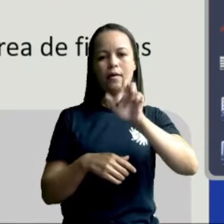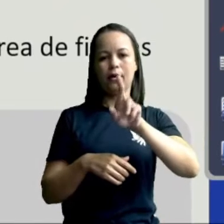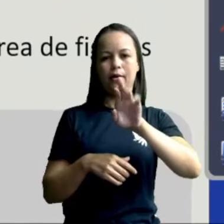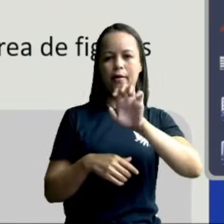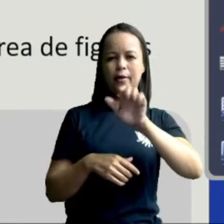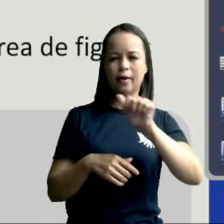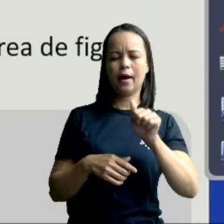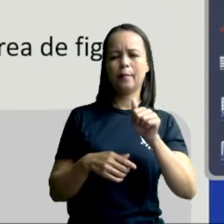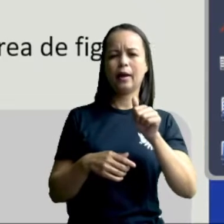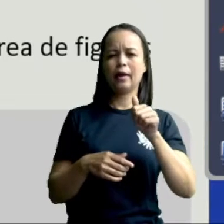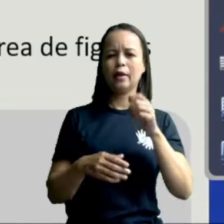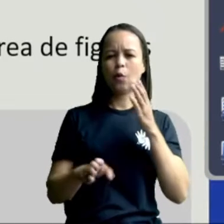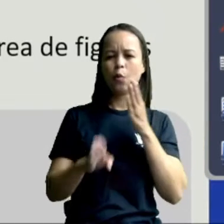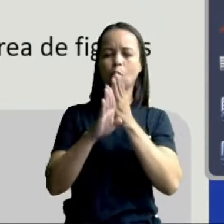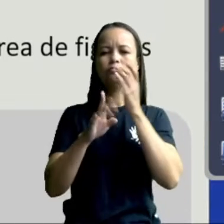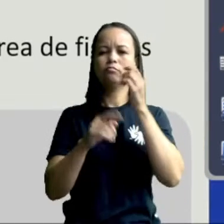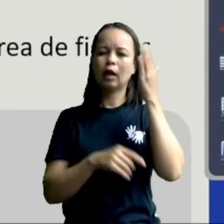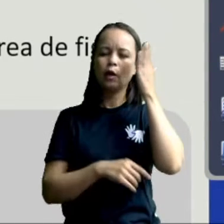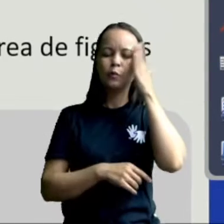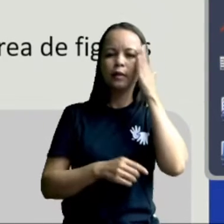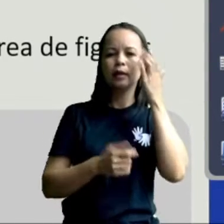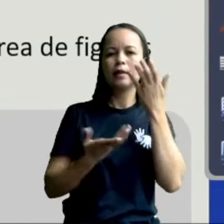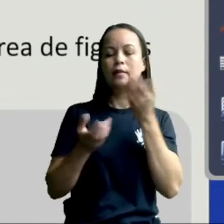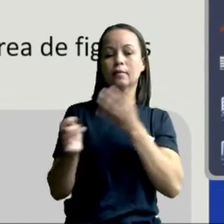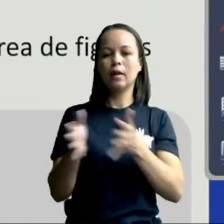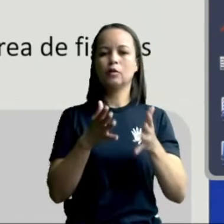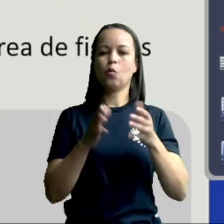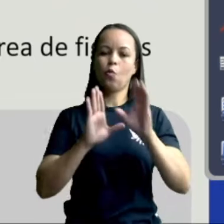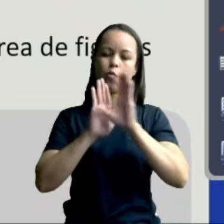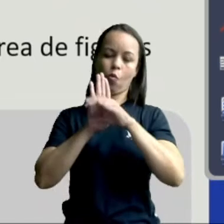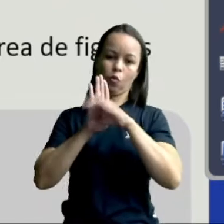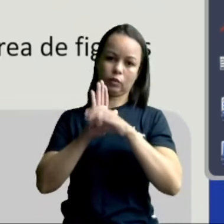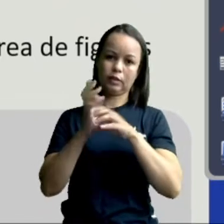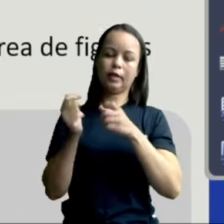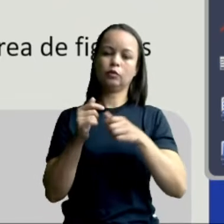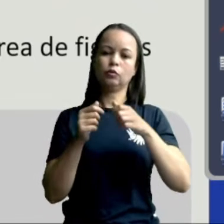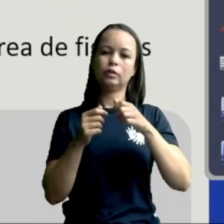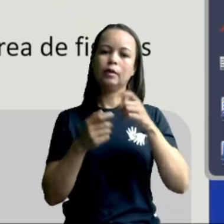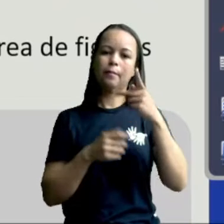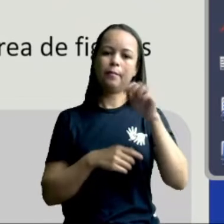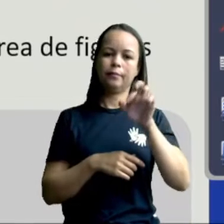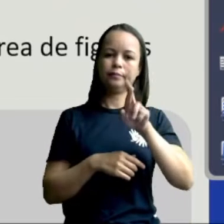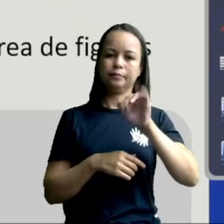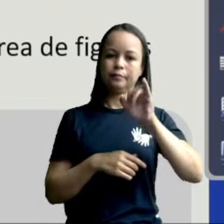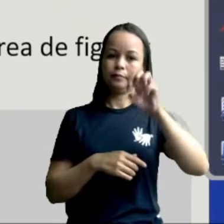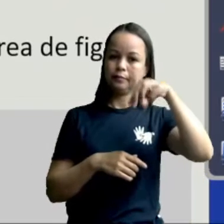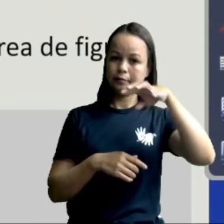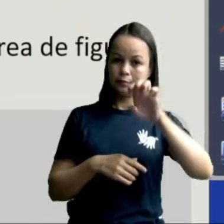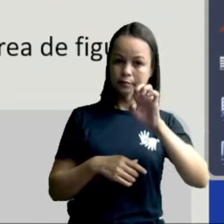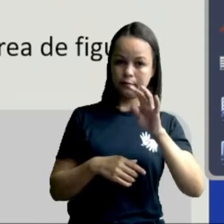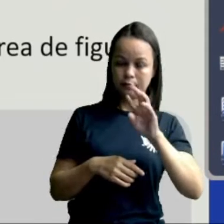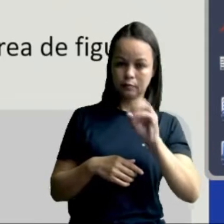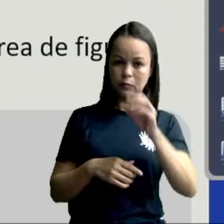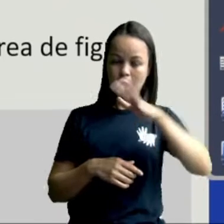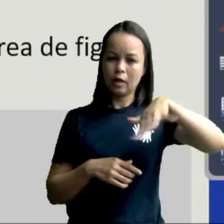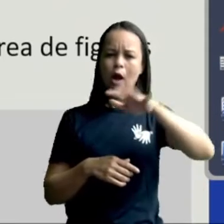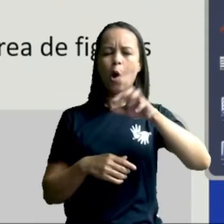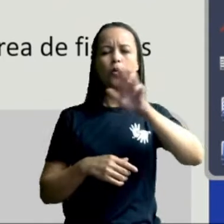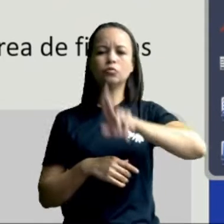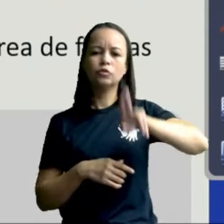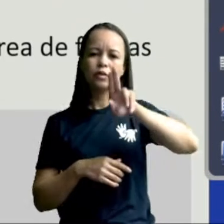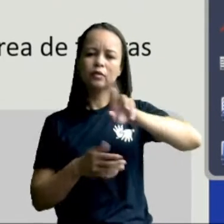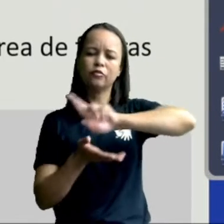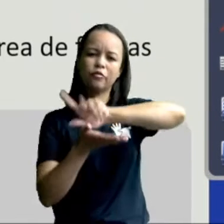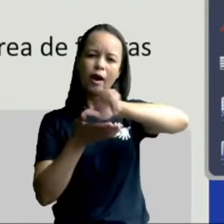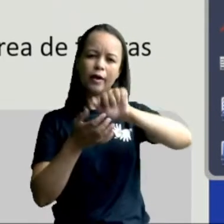bom entendimento, nós iremos entender o conceito de perímetro e de área usando várias figuras,